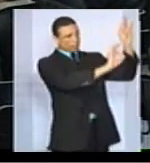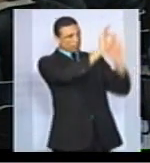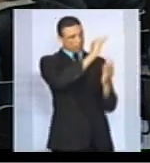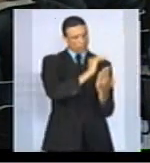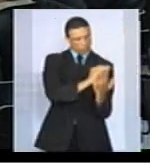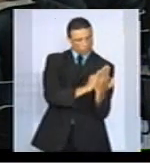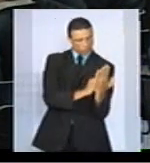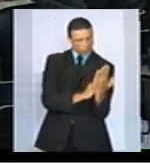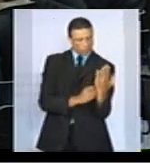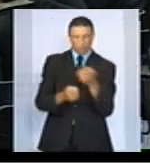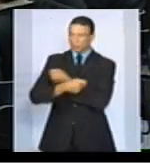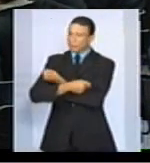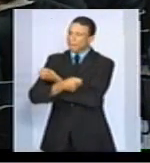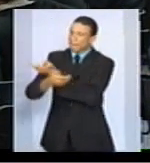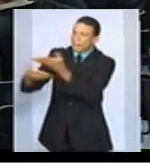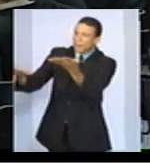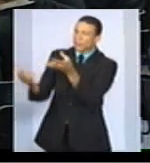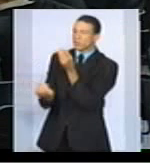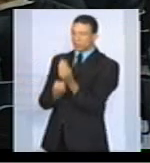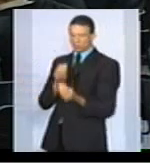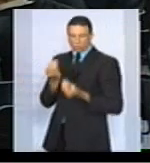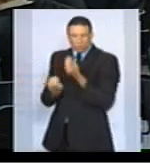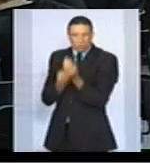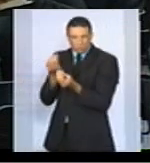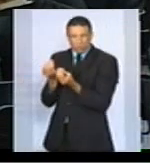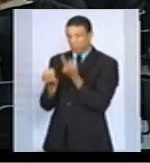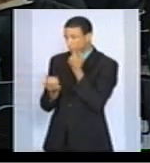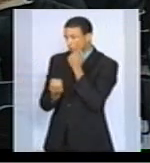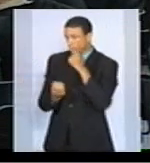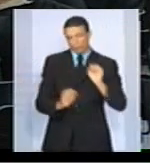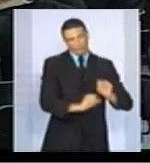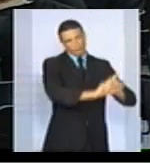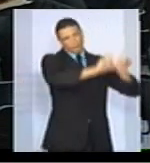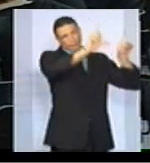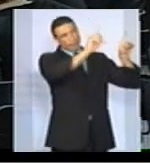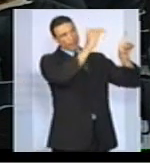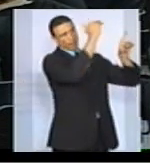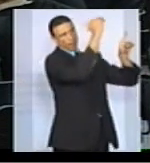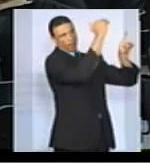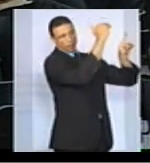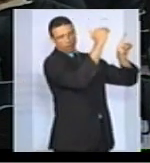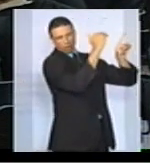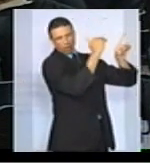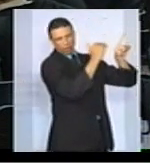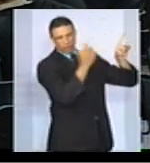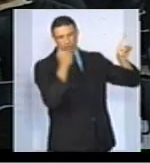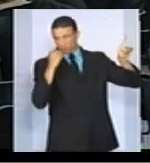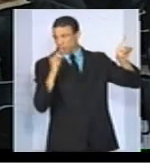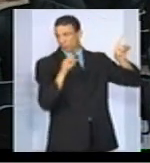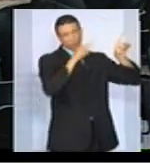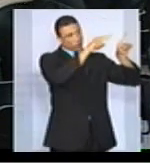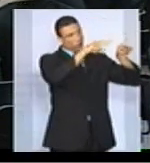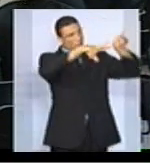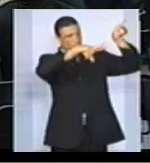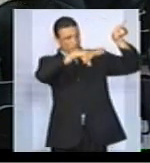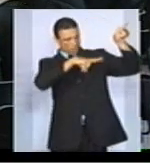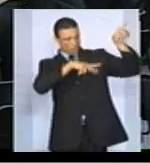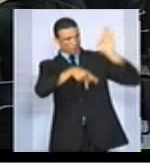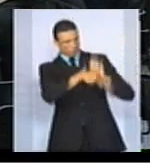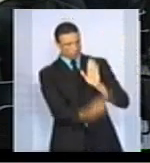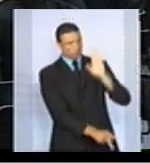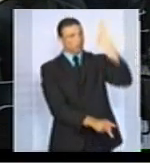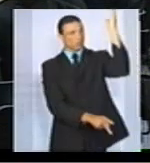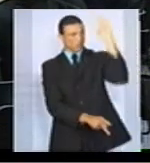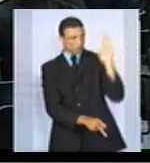programação por assinatura e veja nós estamos ali junto com aqueles canais privados e públicos brasileiros